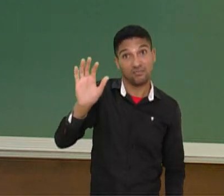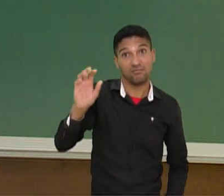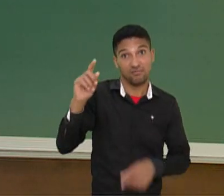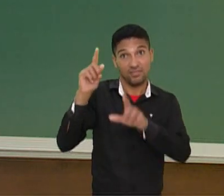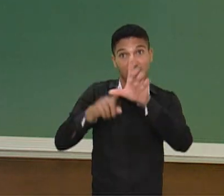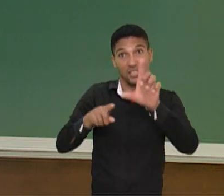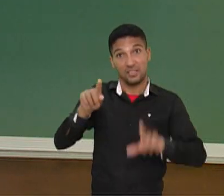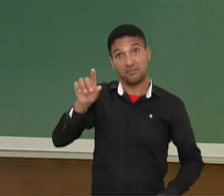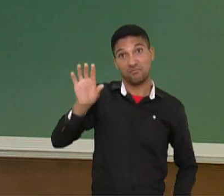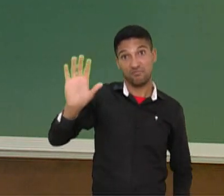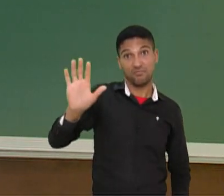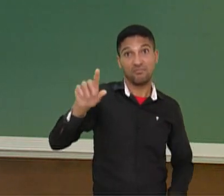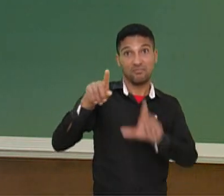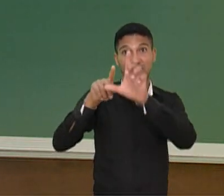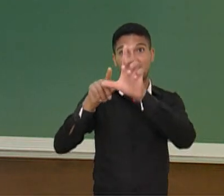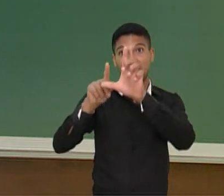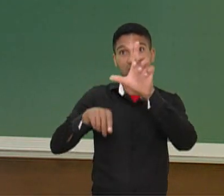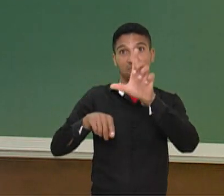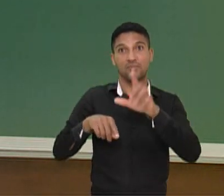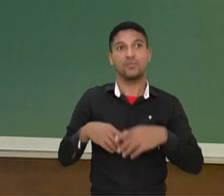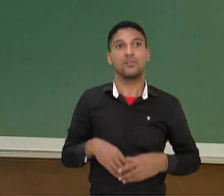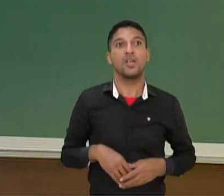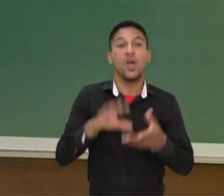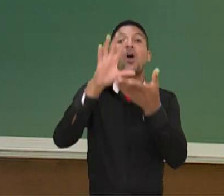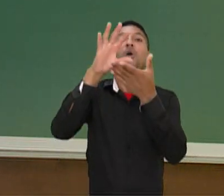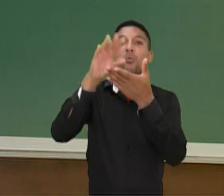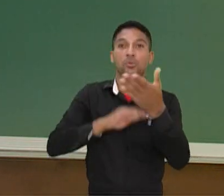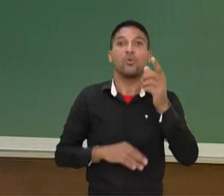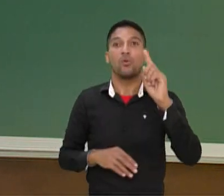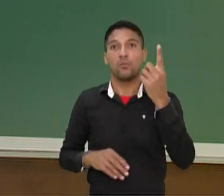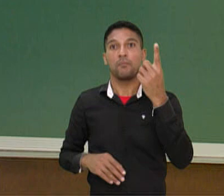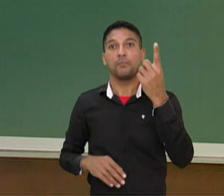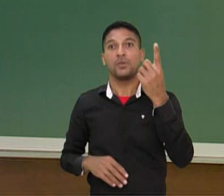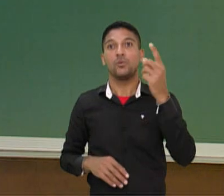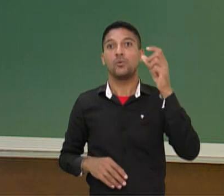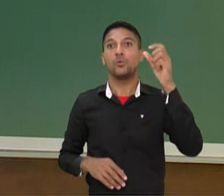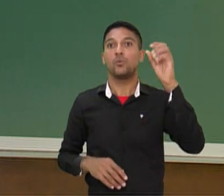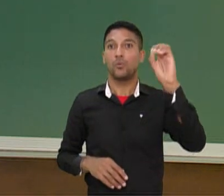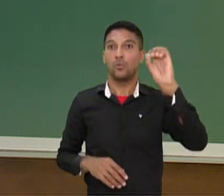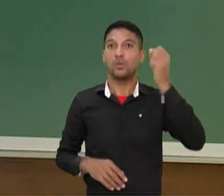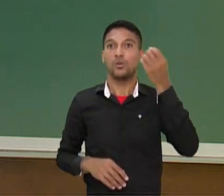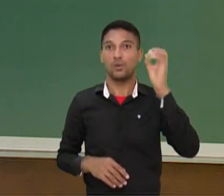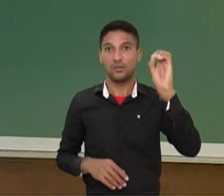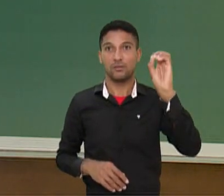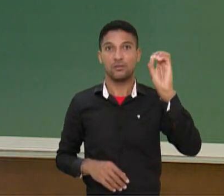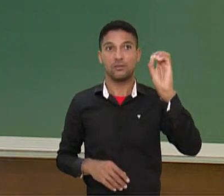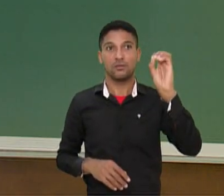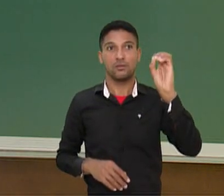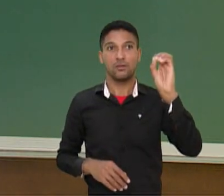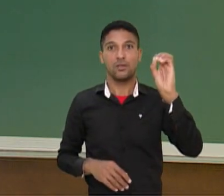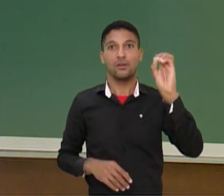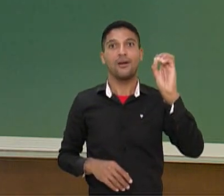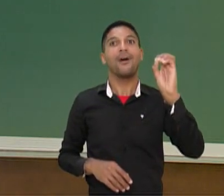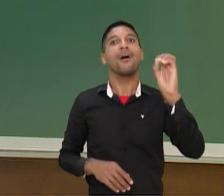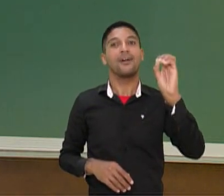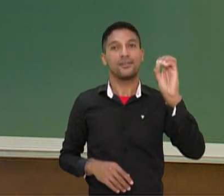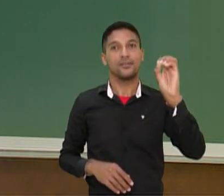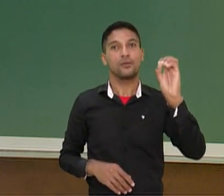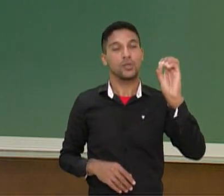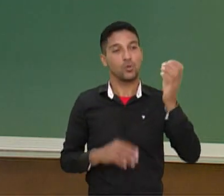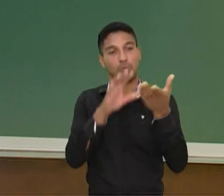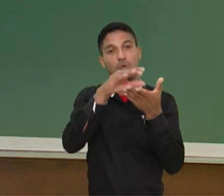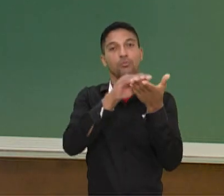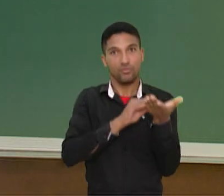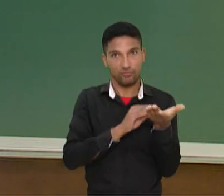bom? Copio 1.080, esse menos 360 graus que está aqui, eu passo para o outro lado,